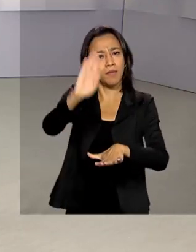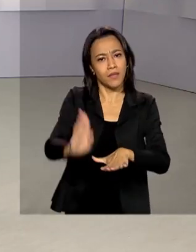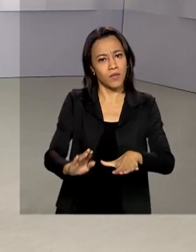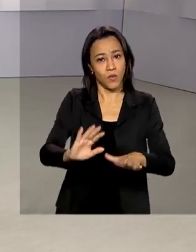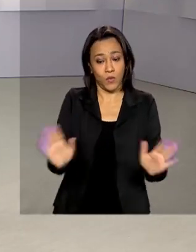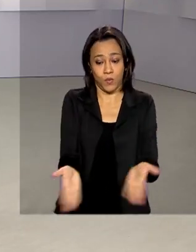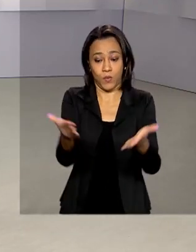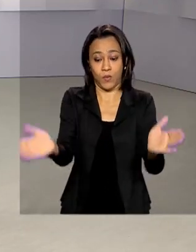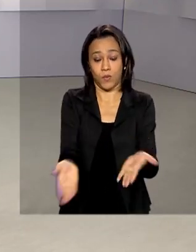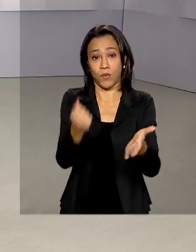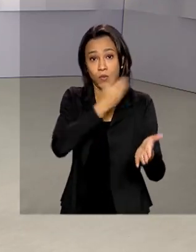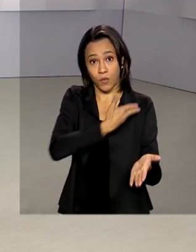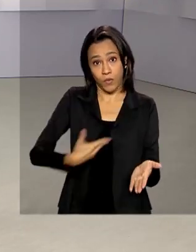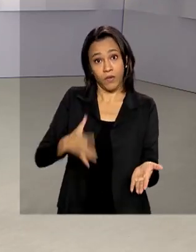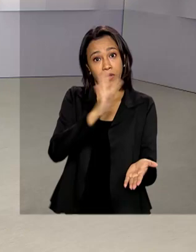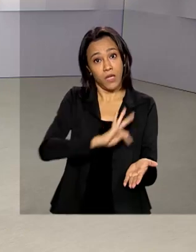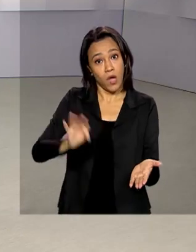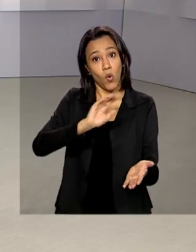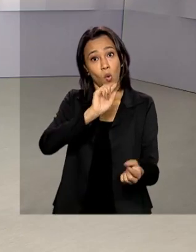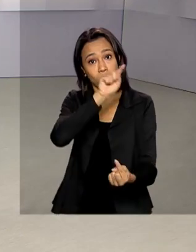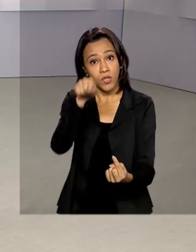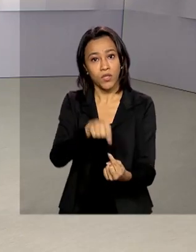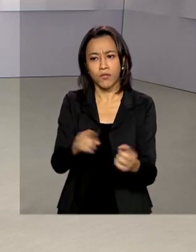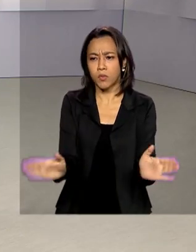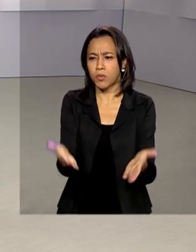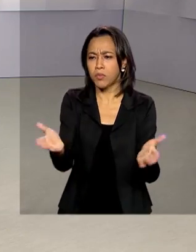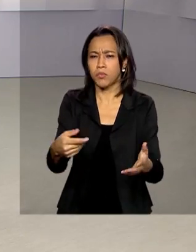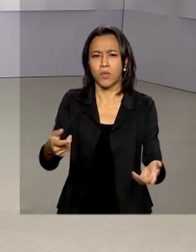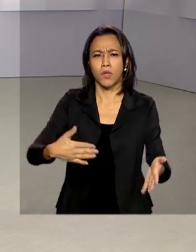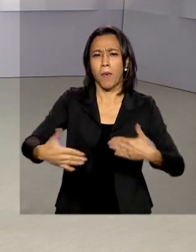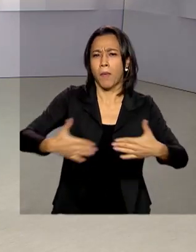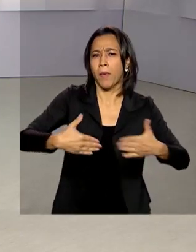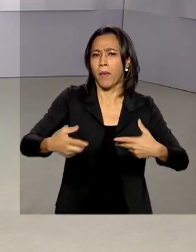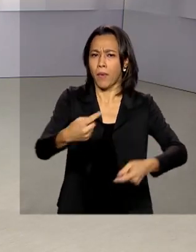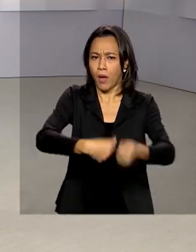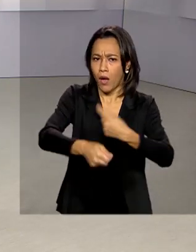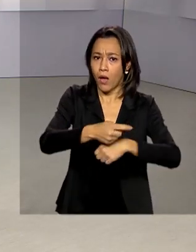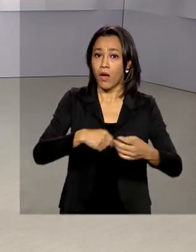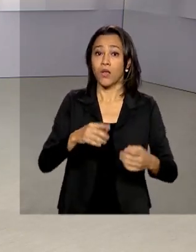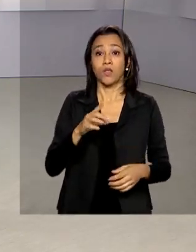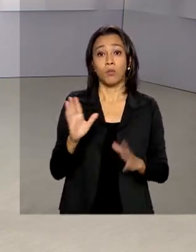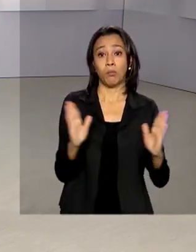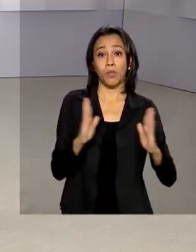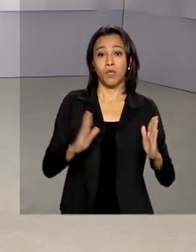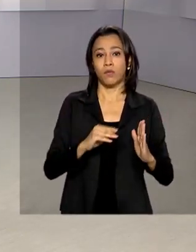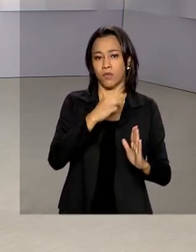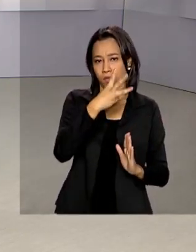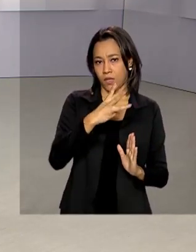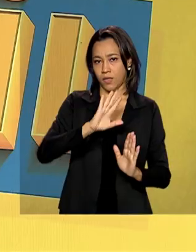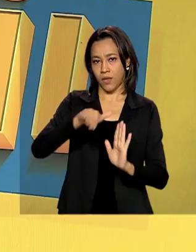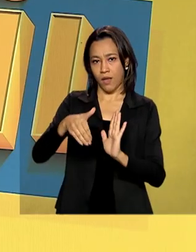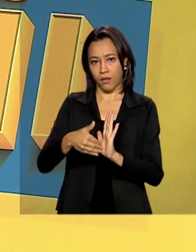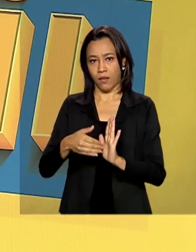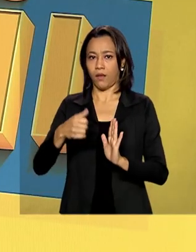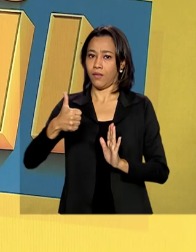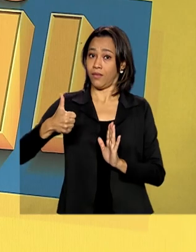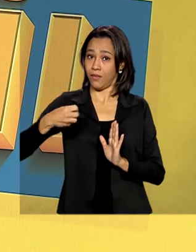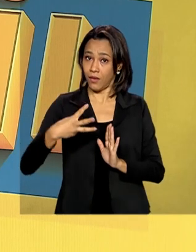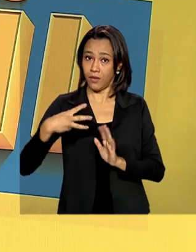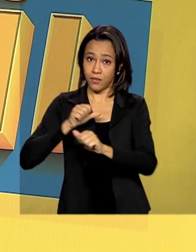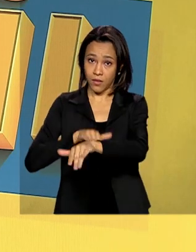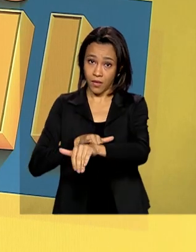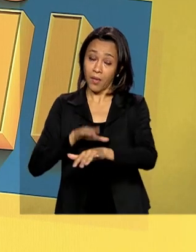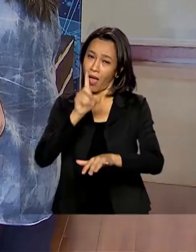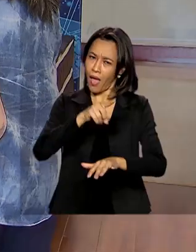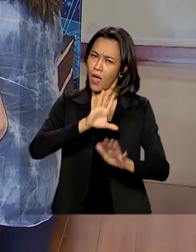federal para incentivar o comércio e movimentar a economia. Será de 3 a 13 de setembro. A ideia é superar os